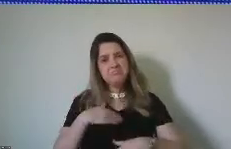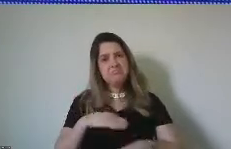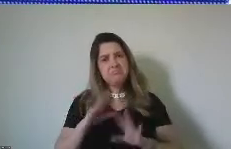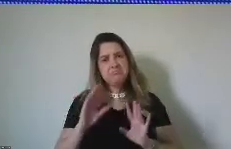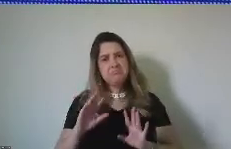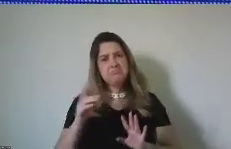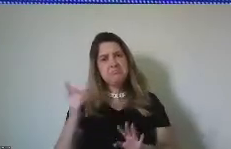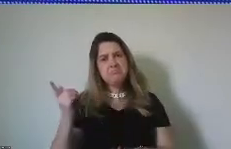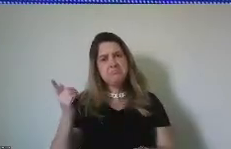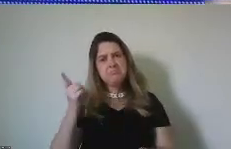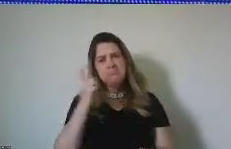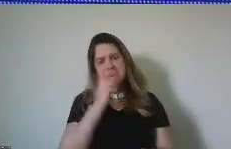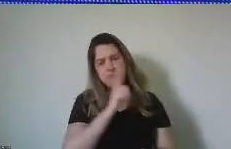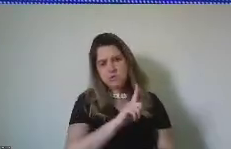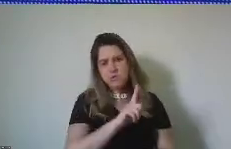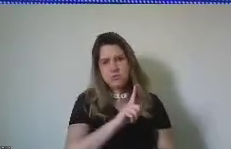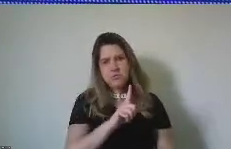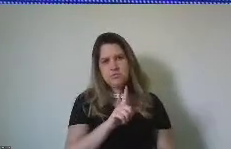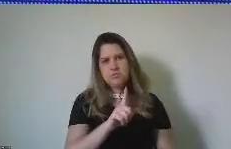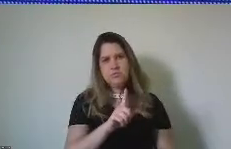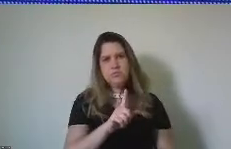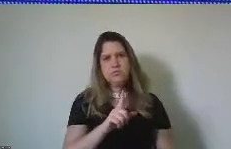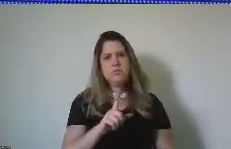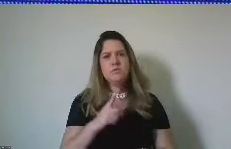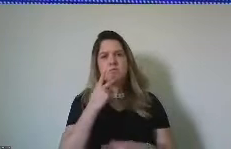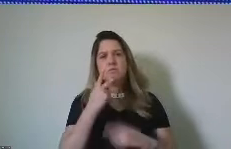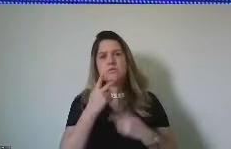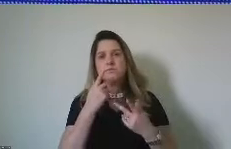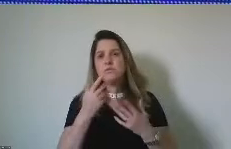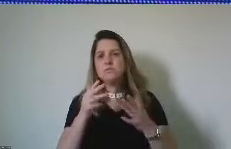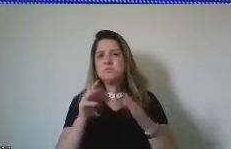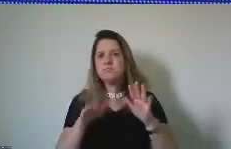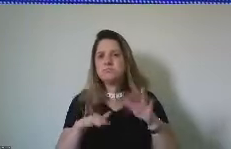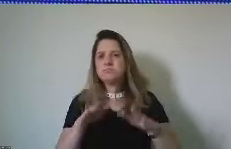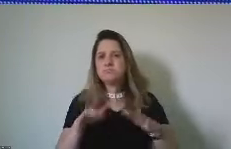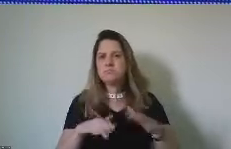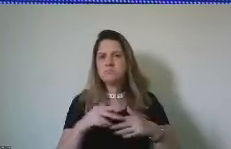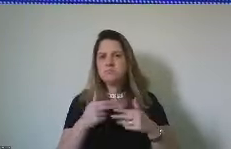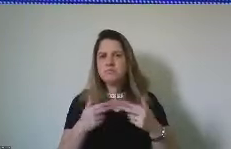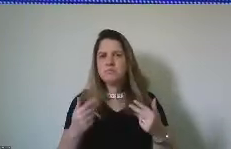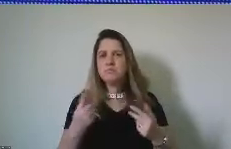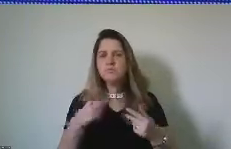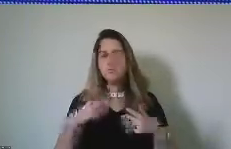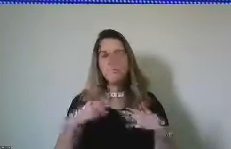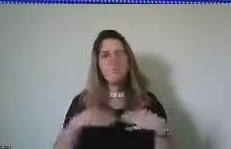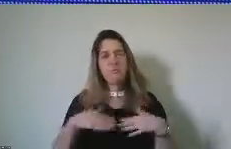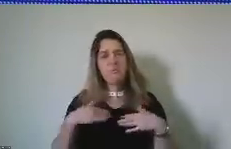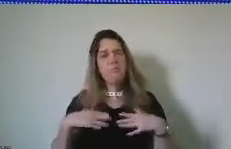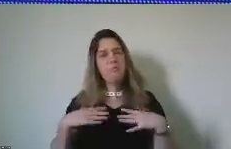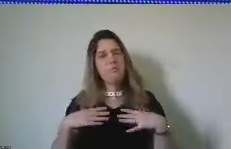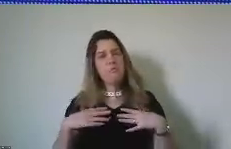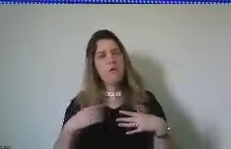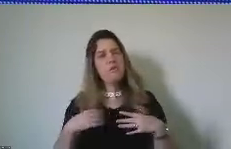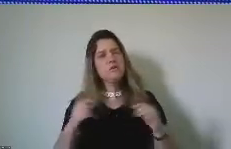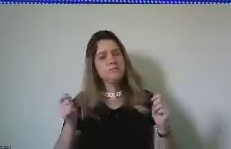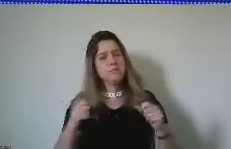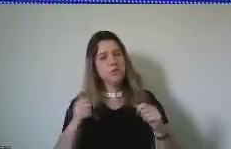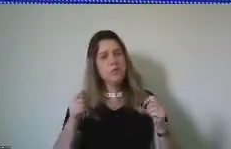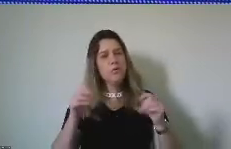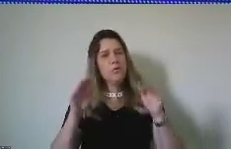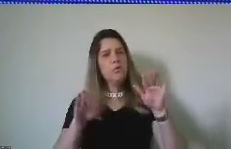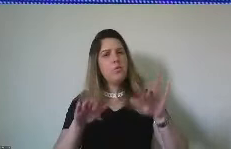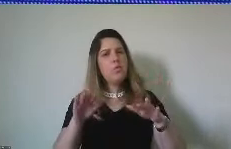considera vai uma probabilidade que ficamos confortáveis e a gente incorpora isso como